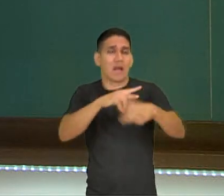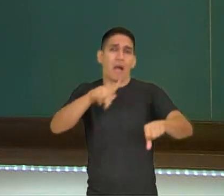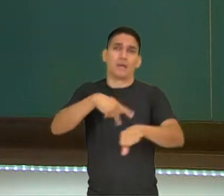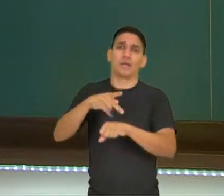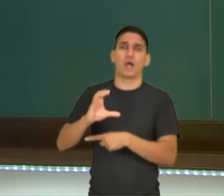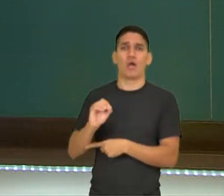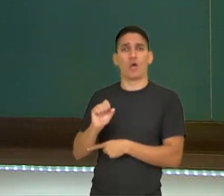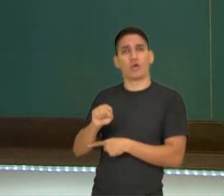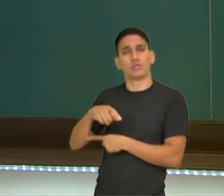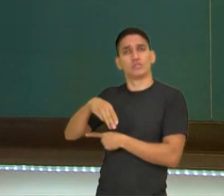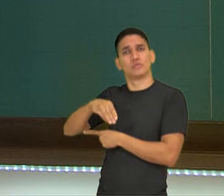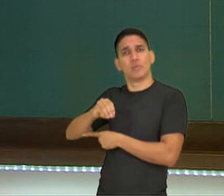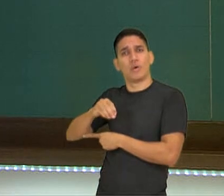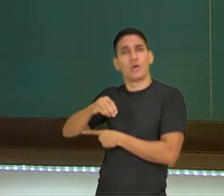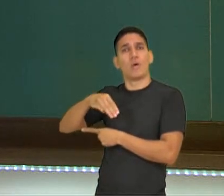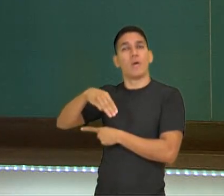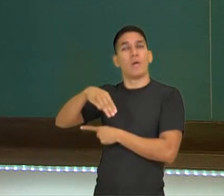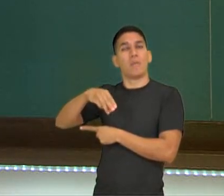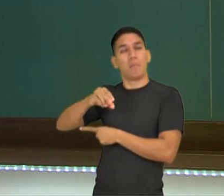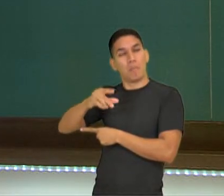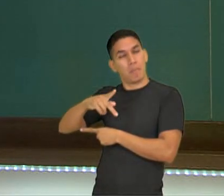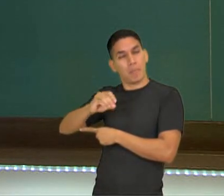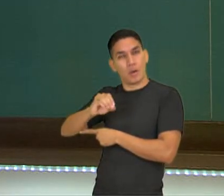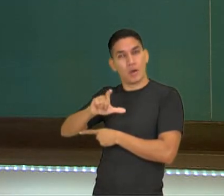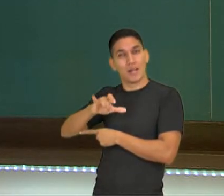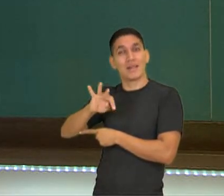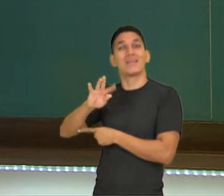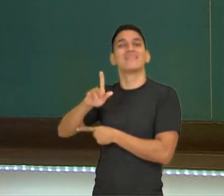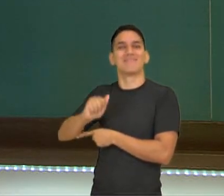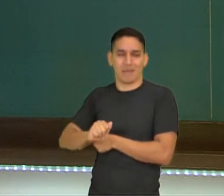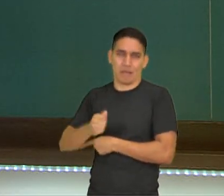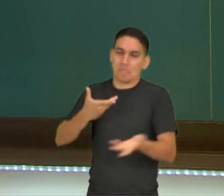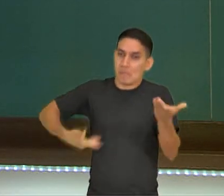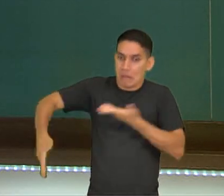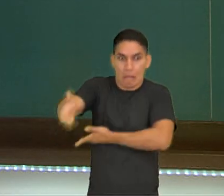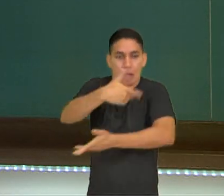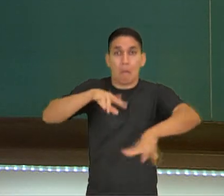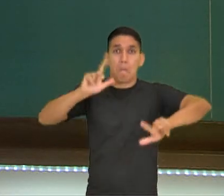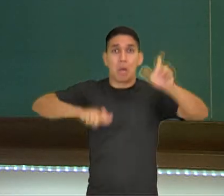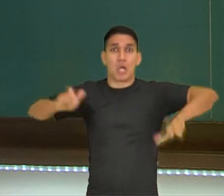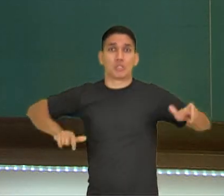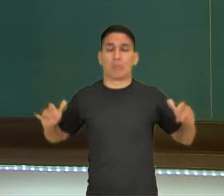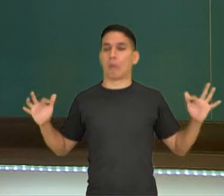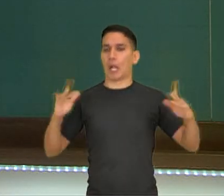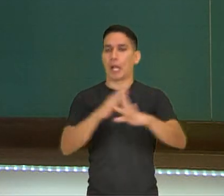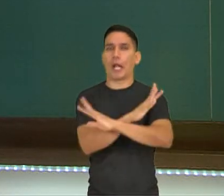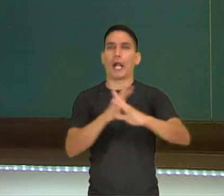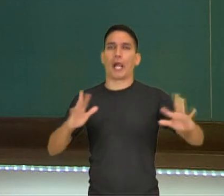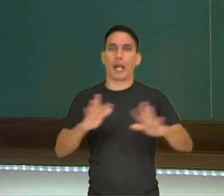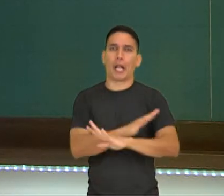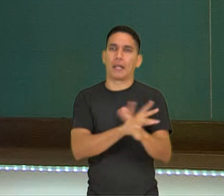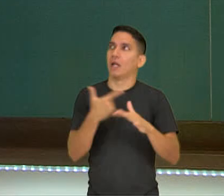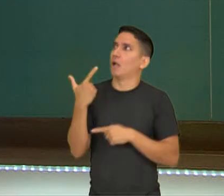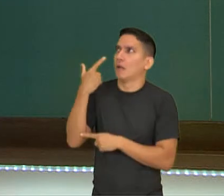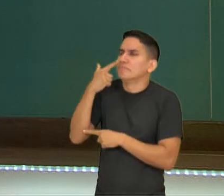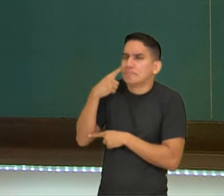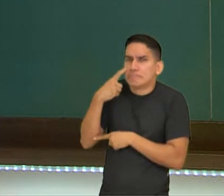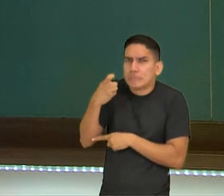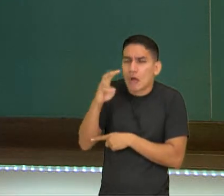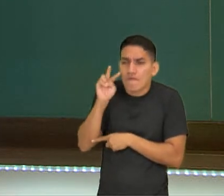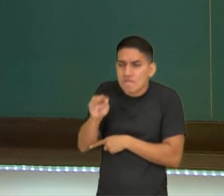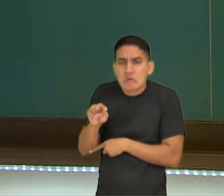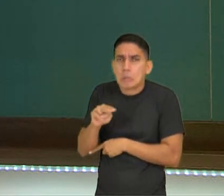cosmopolítico, sabe? Com uma movimentação humana grande. Aqui não tem nada, como diz o outro, olhando no mapa, mas